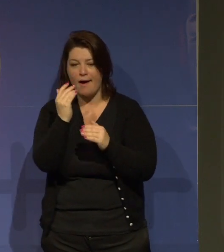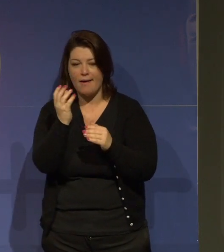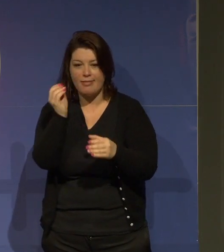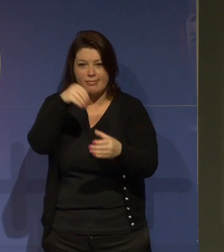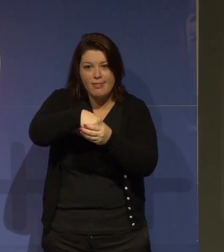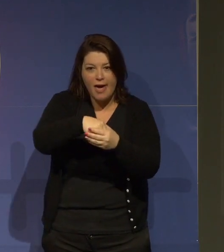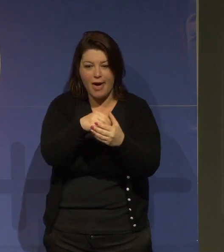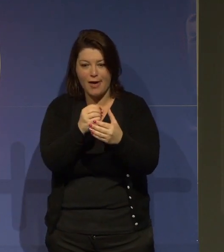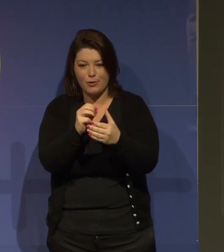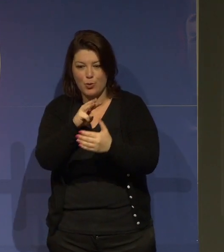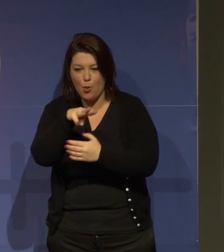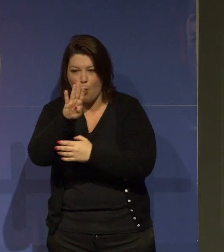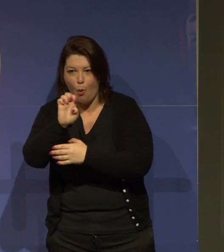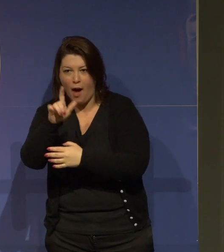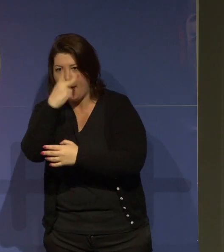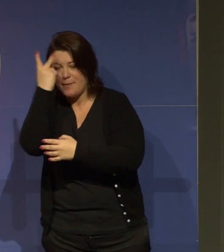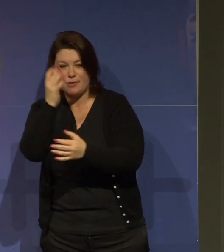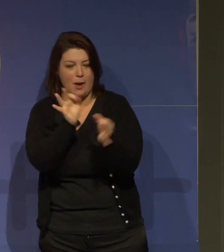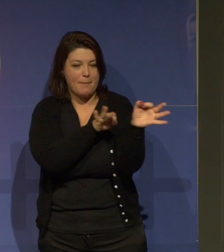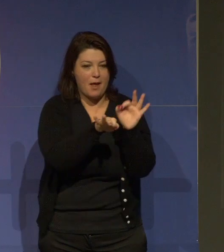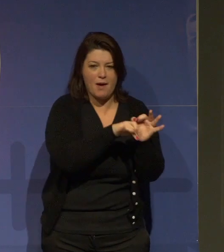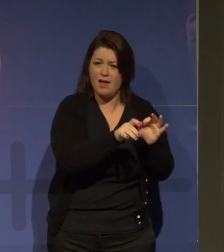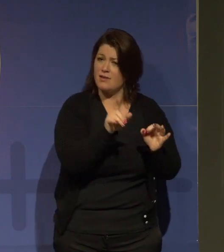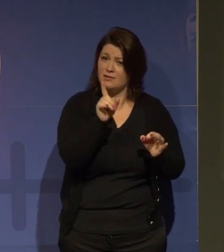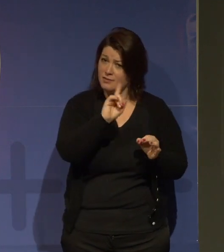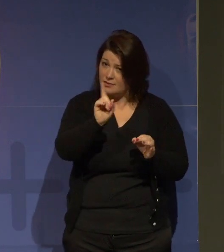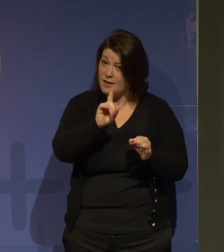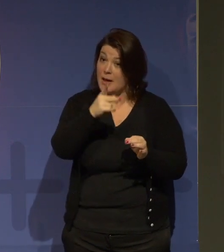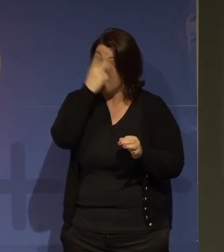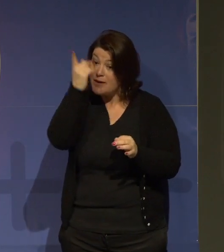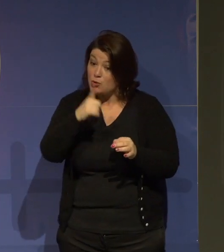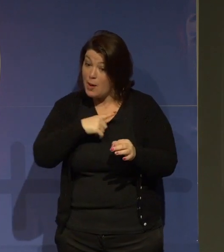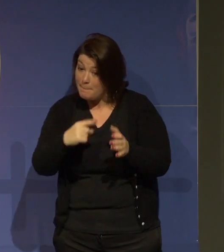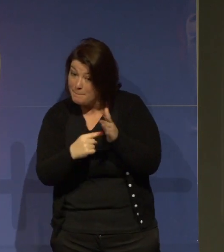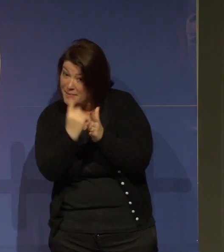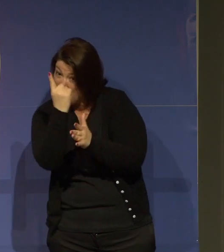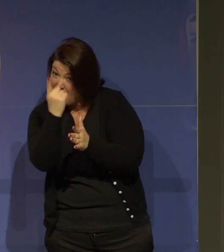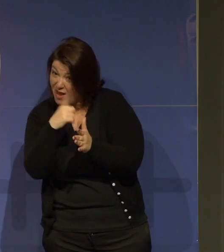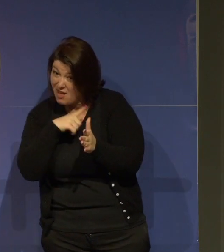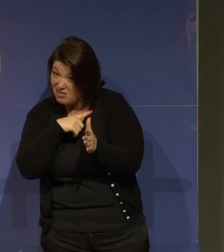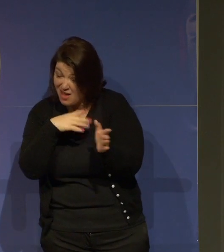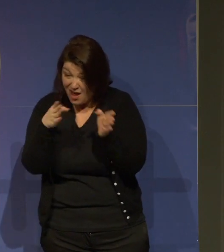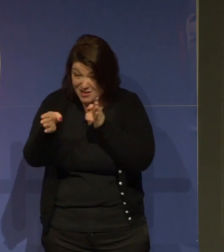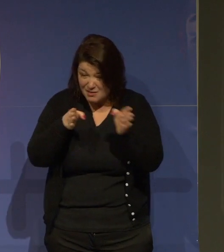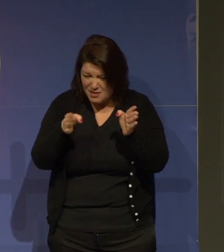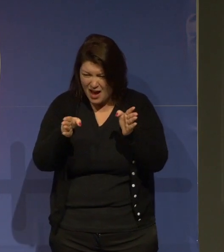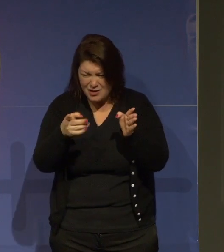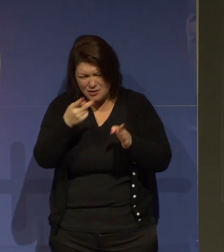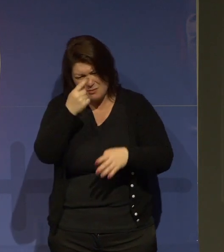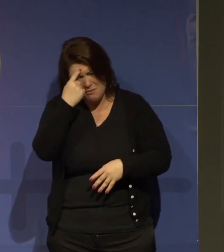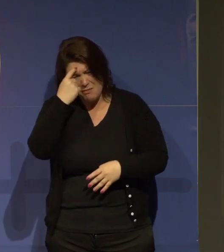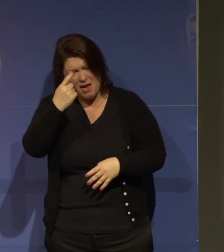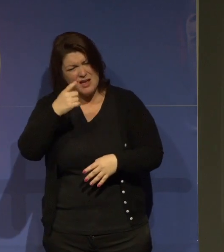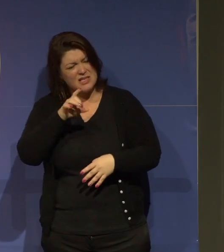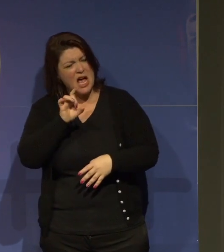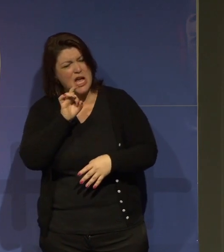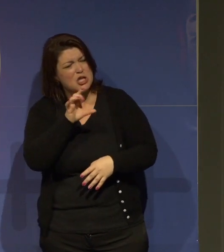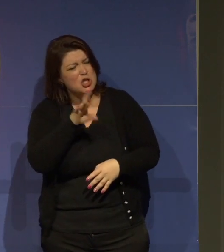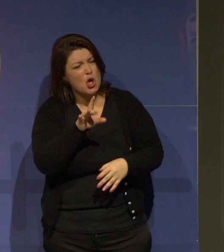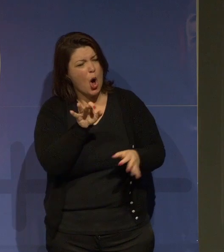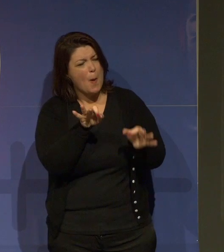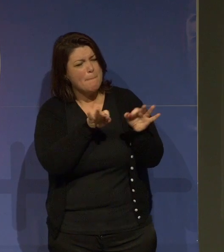tendo esse acesso a essa informação pela primeira vez têm a falsa impressão de que é